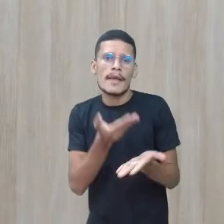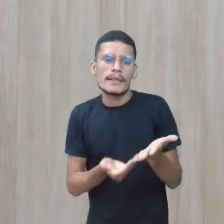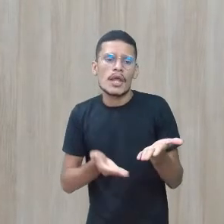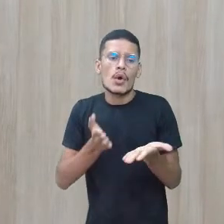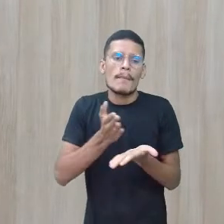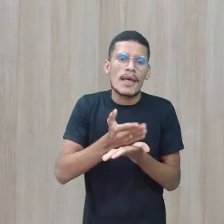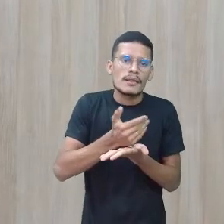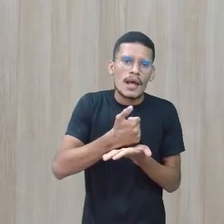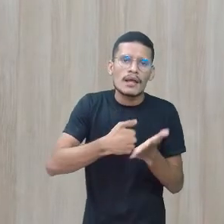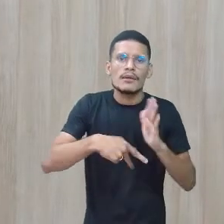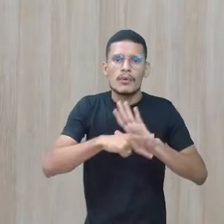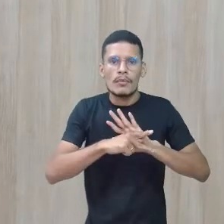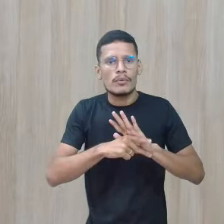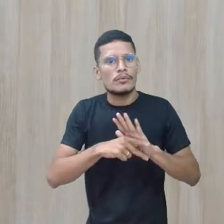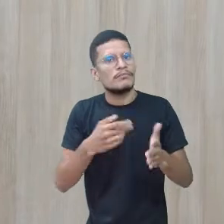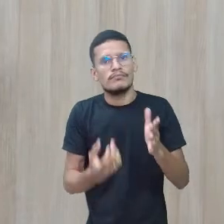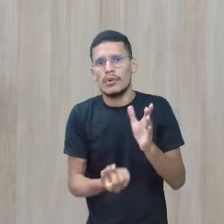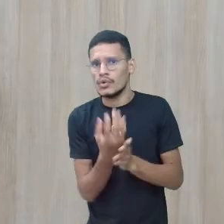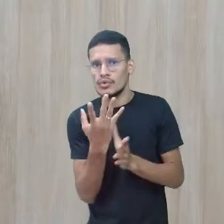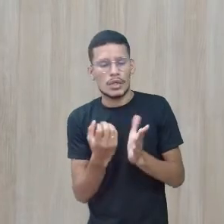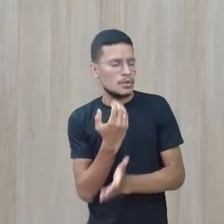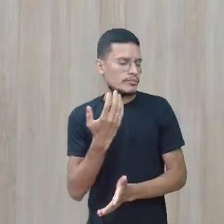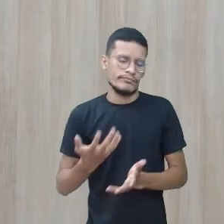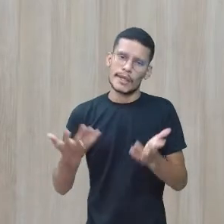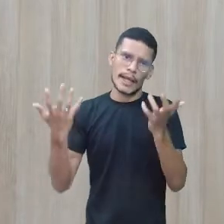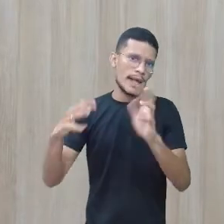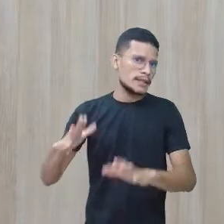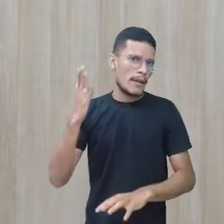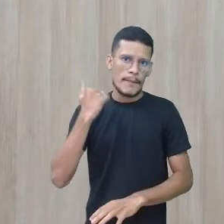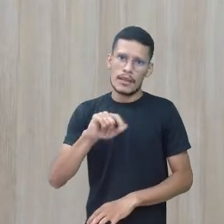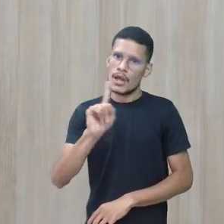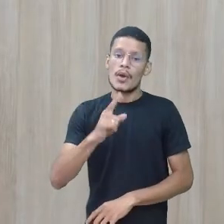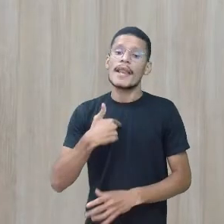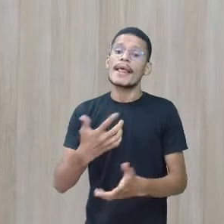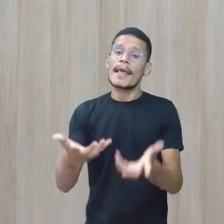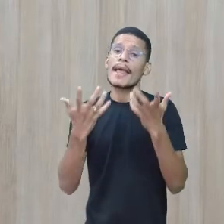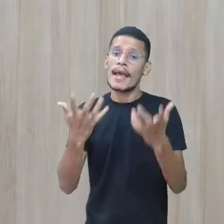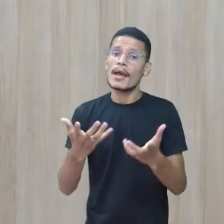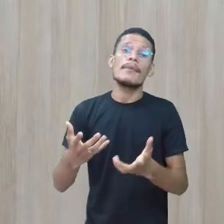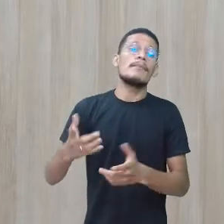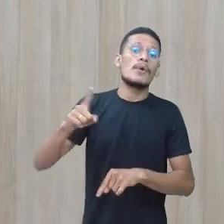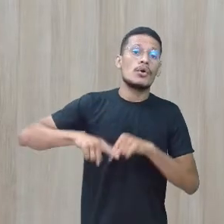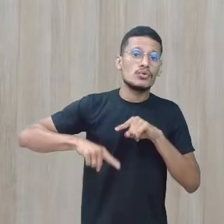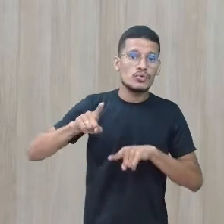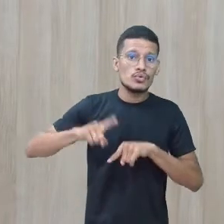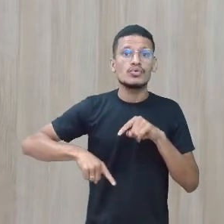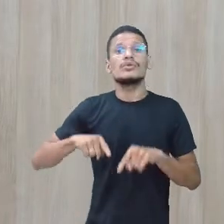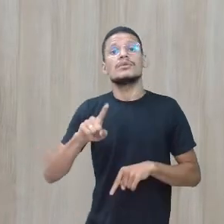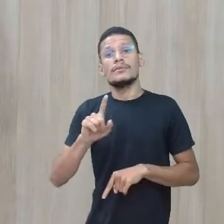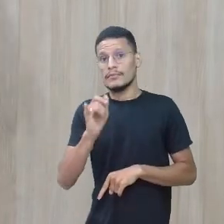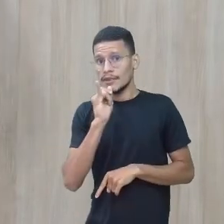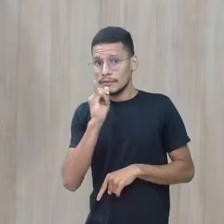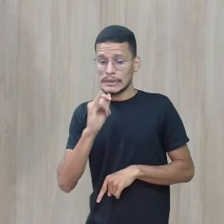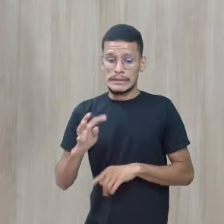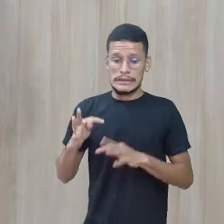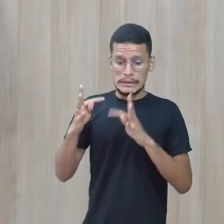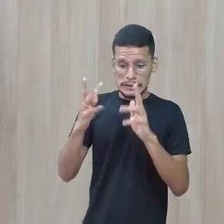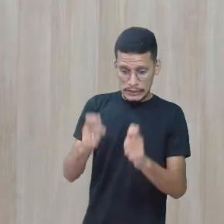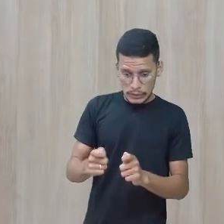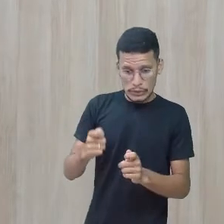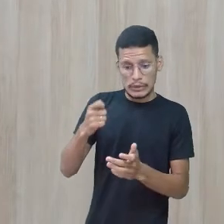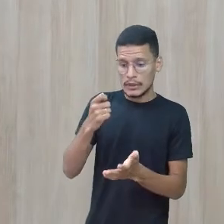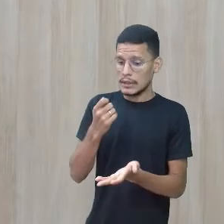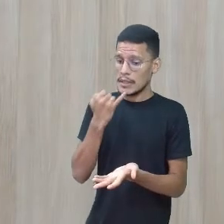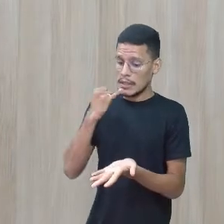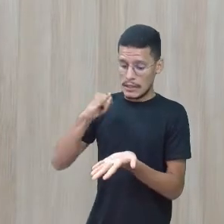metade da produção. Eles não queriam saber, né? Eles queriam receber o produto. Então, depois que tirava todo o tributo ali